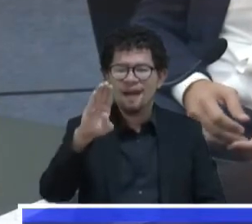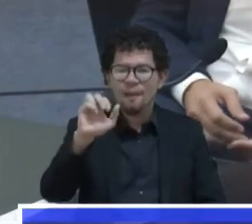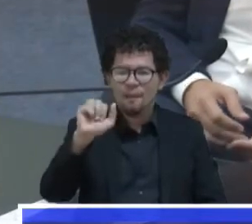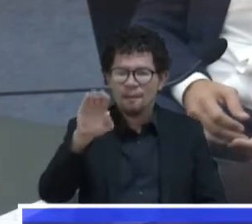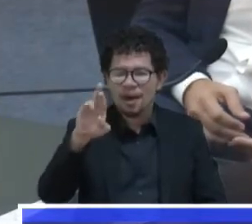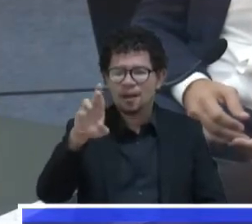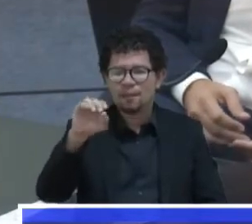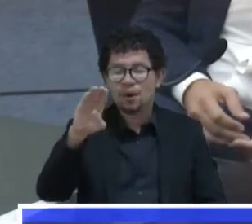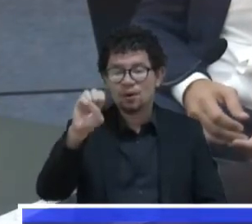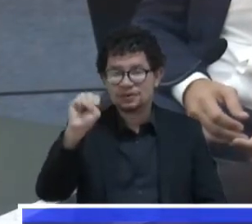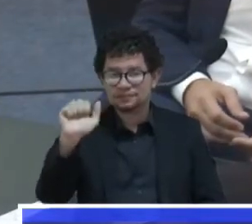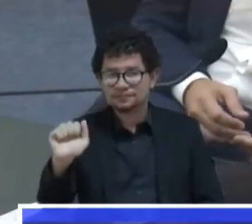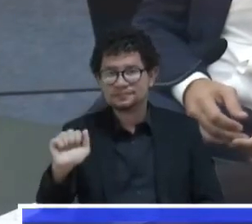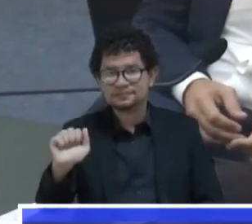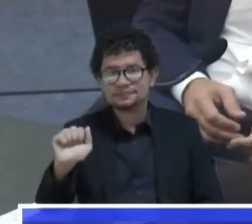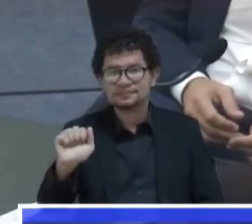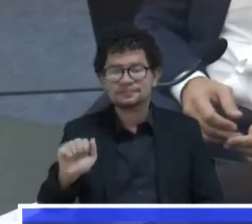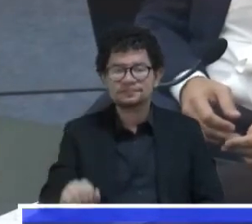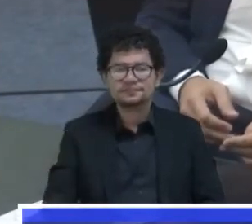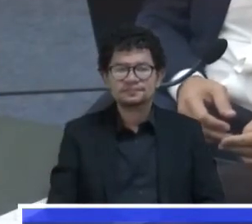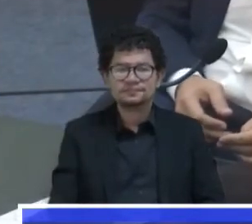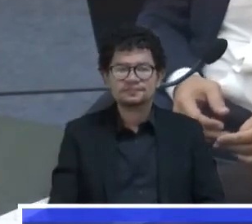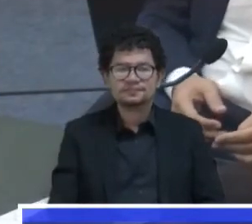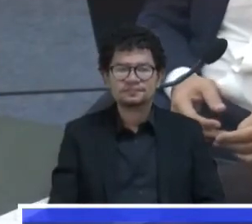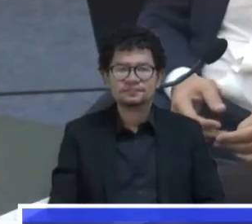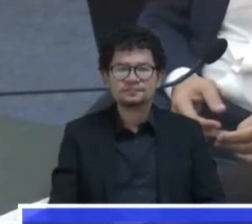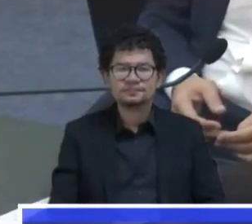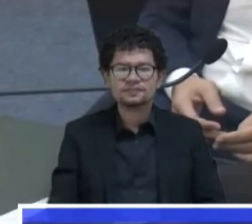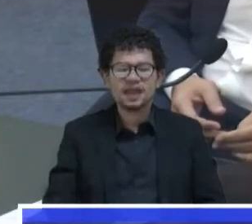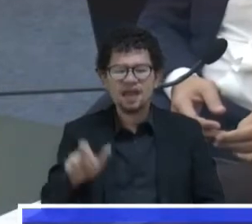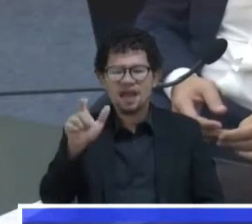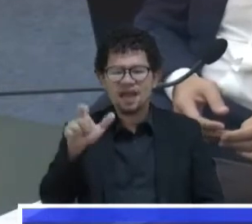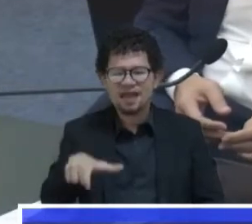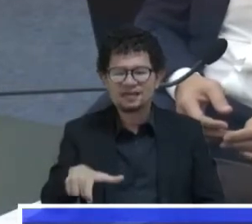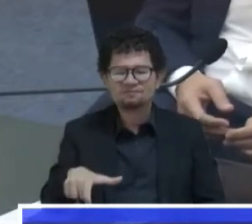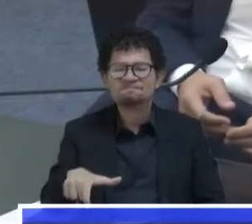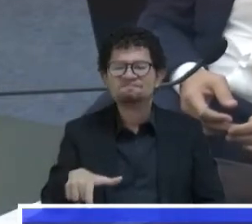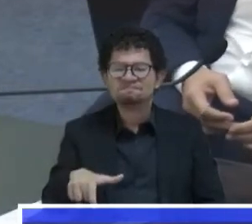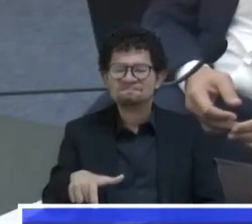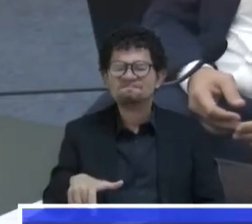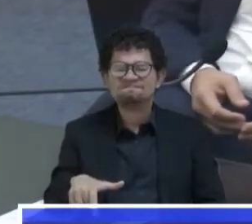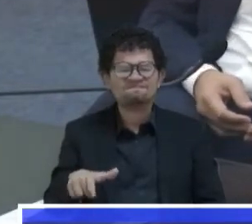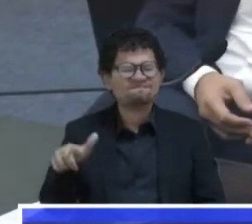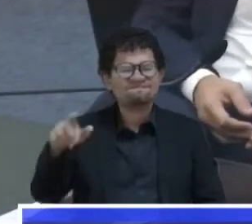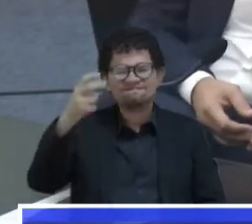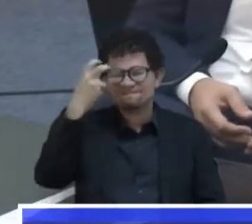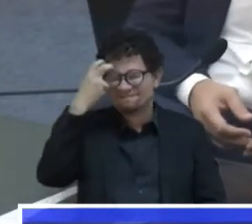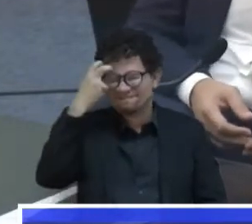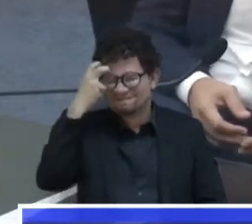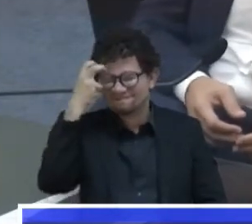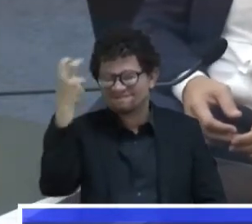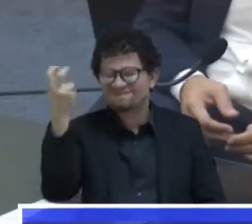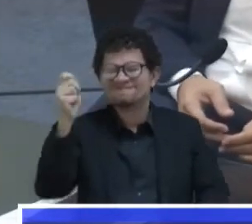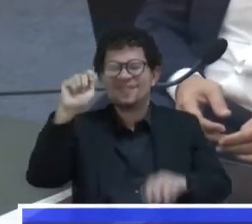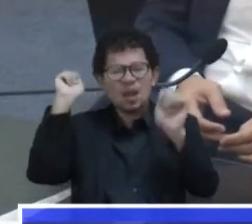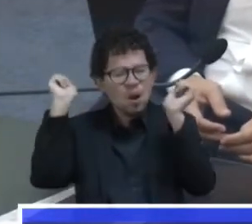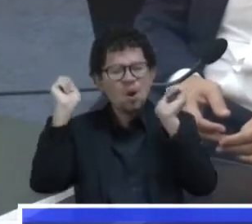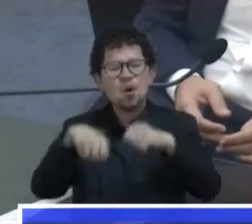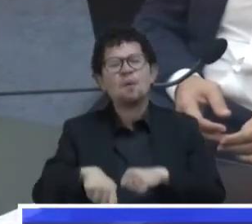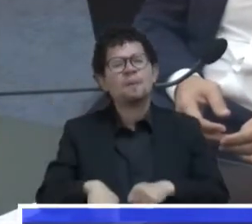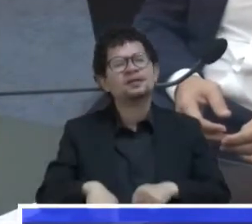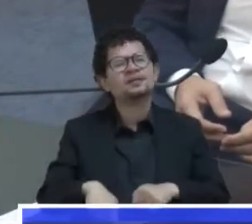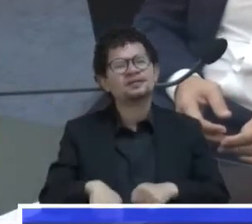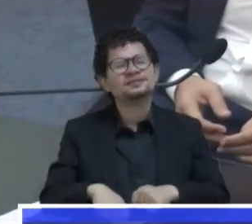Luciano Barbosa, ele é um cidadão intelectual, competente, vou dizer que